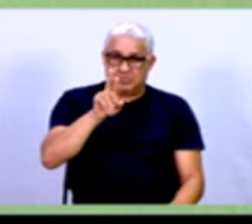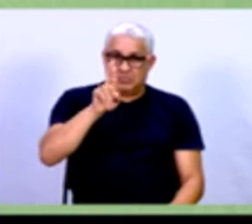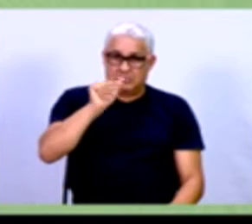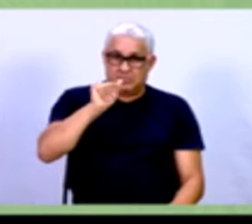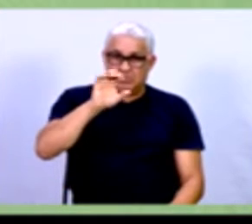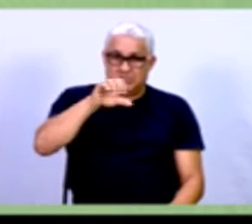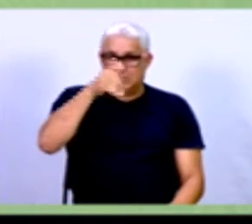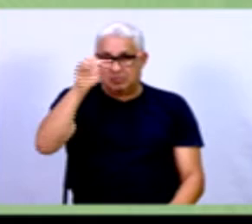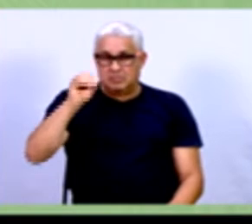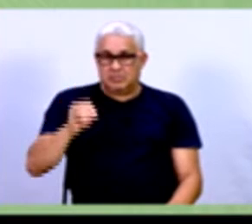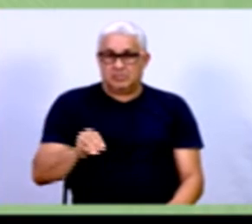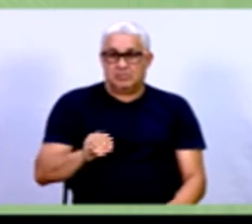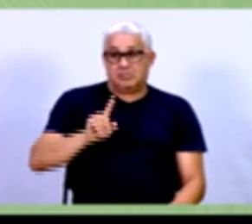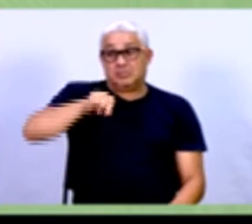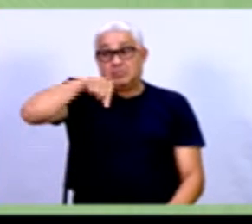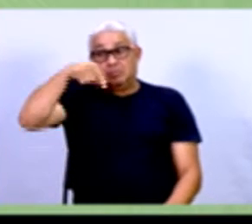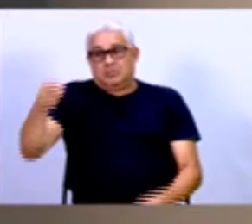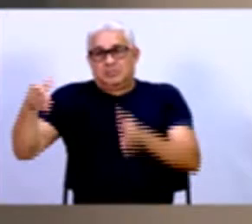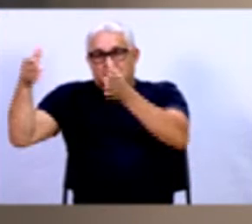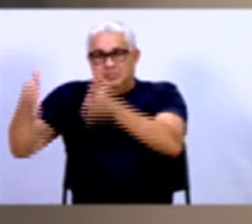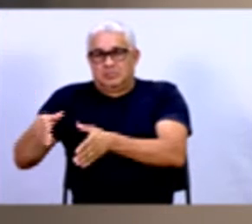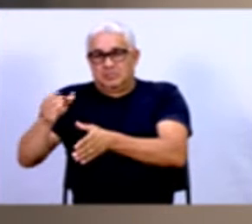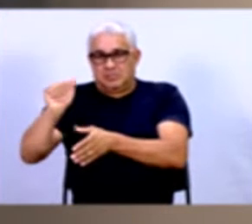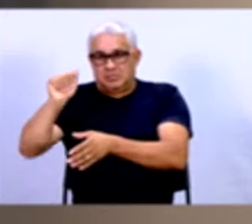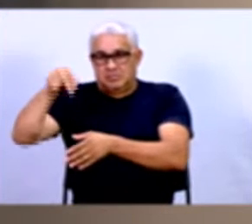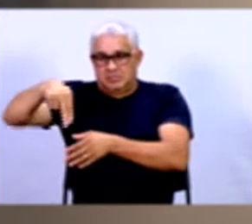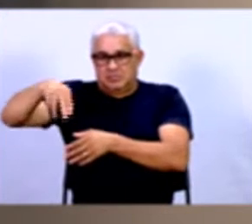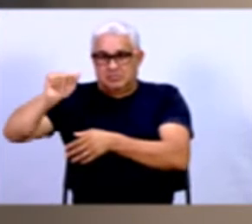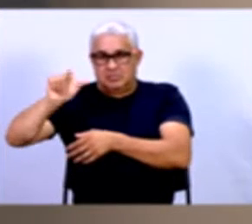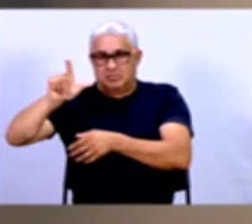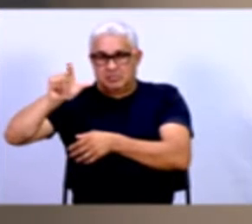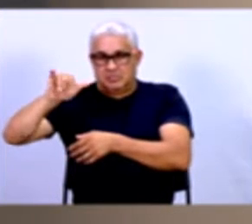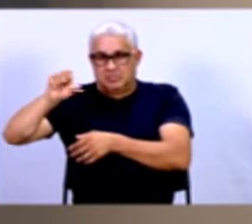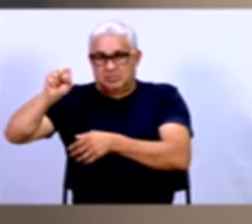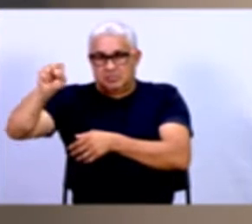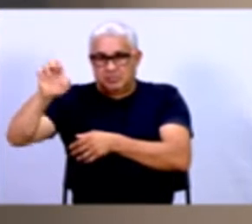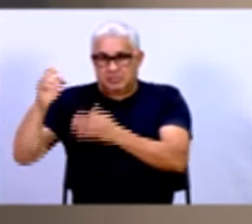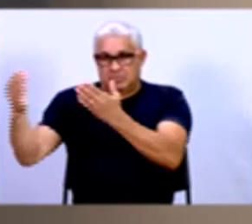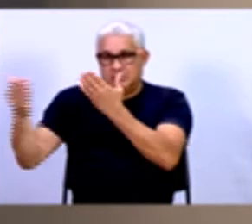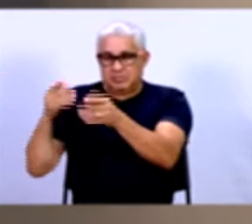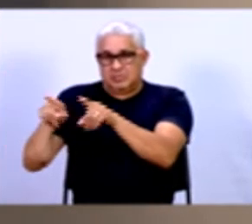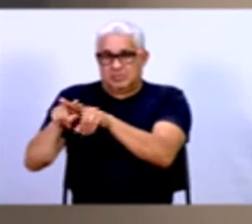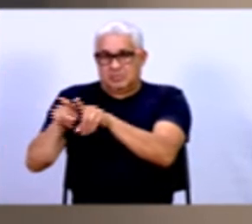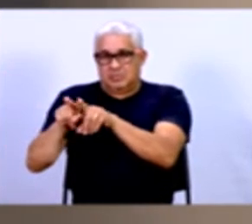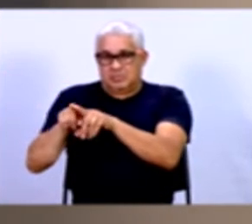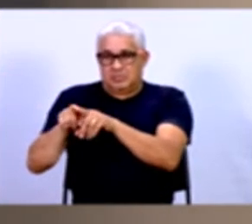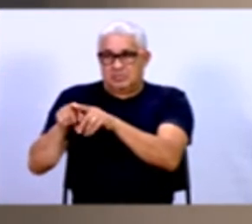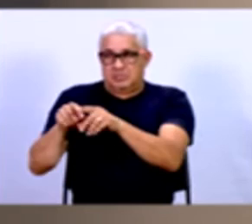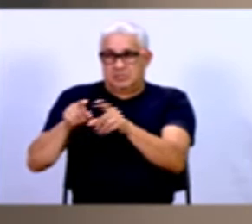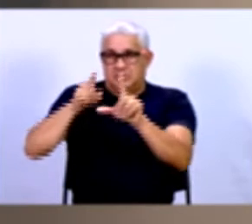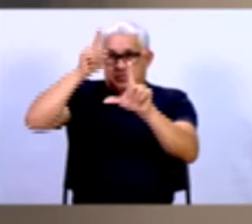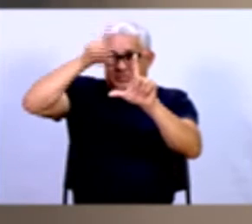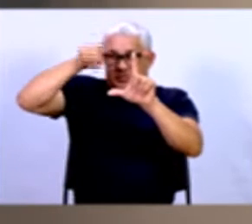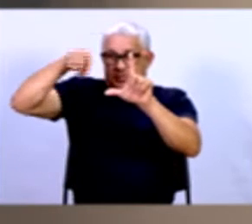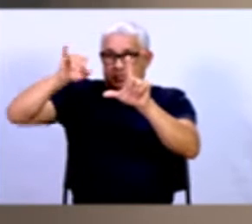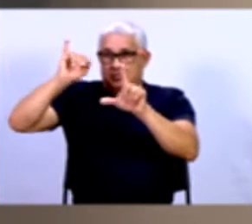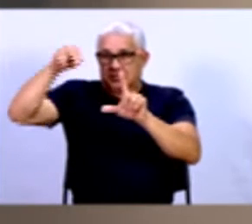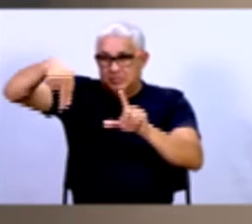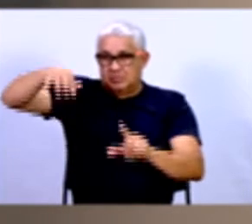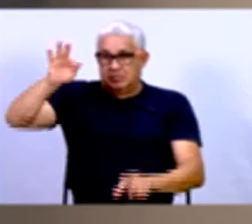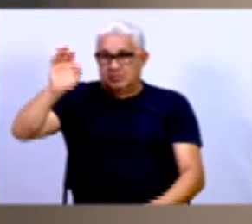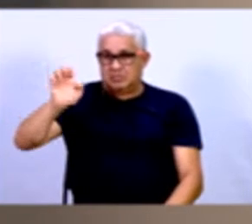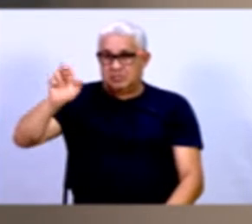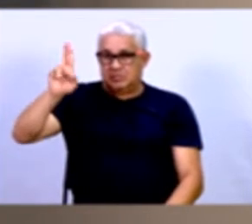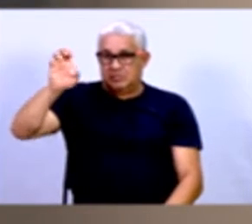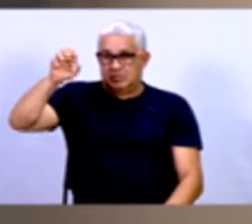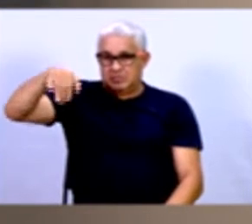interpretação. Pessoal, aí que a gente vai fazer o quê? Vai fazer a estatística inferencial. Nós vamos olhar todo esse resultado e